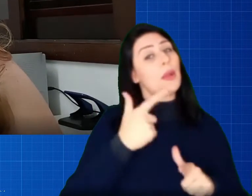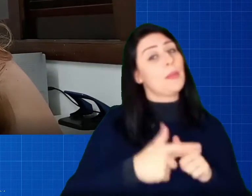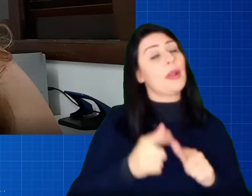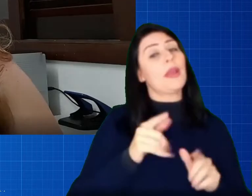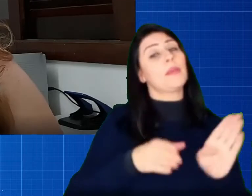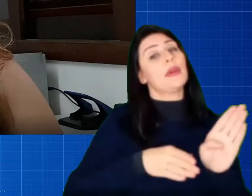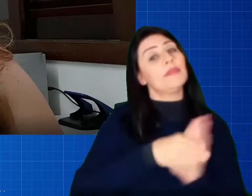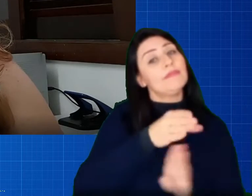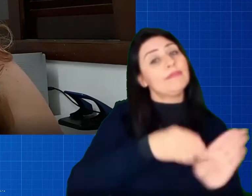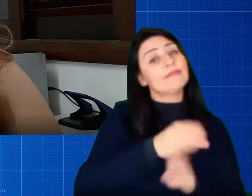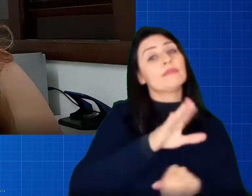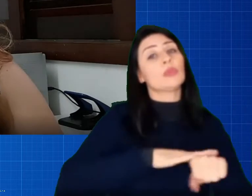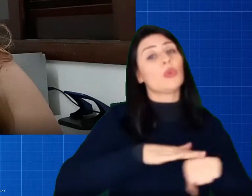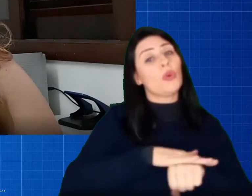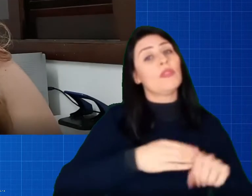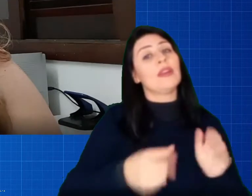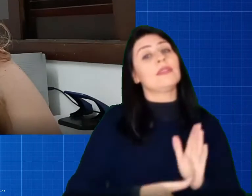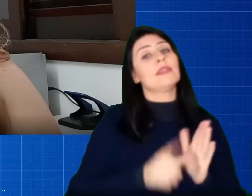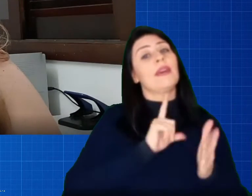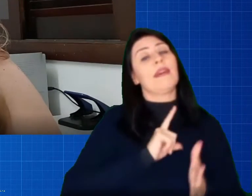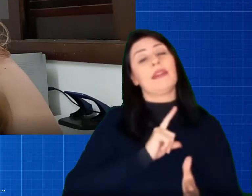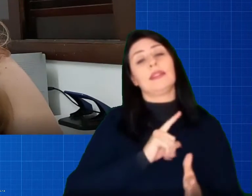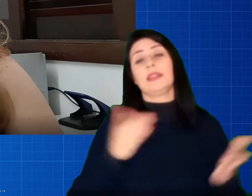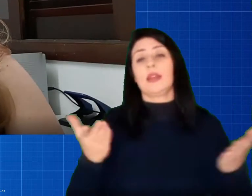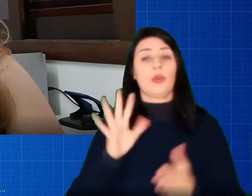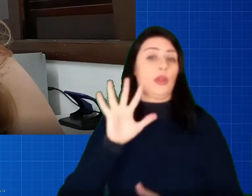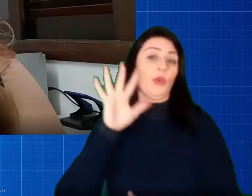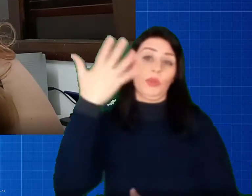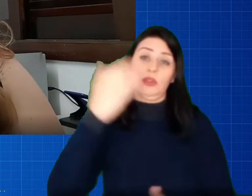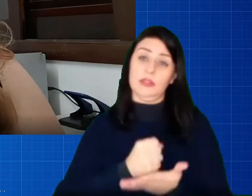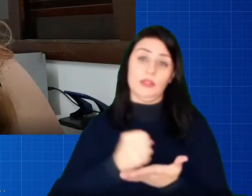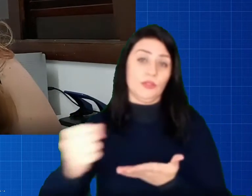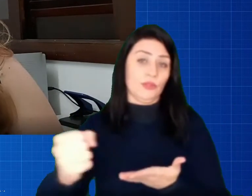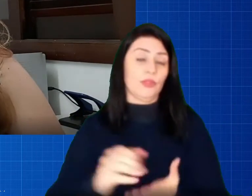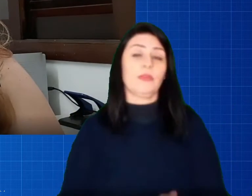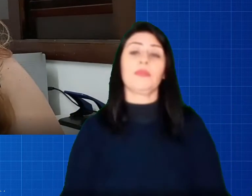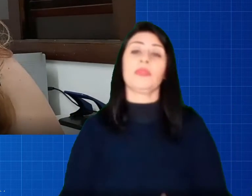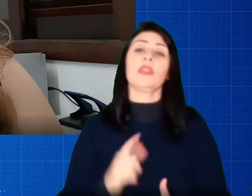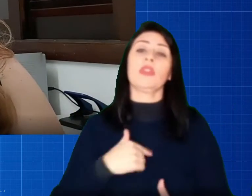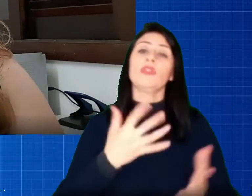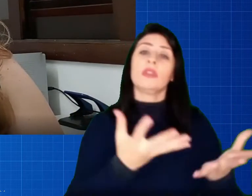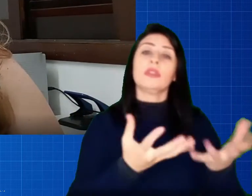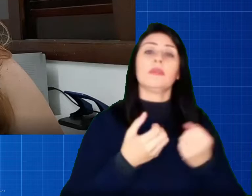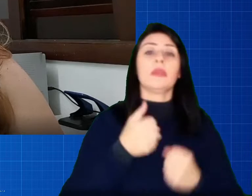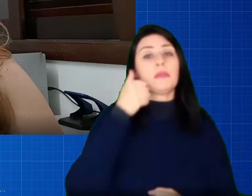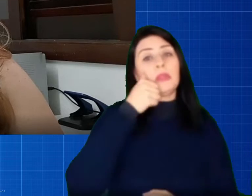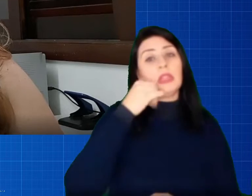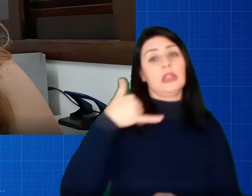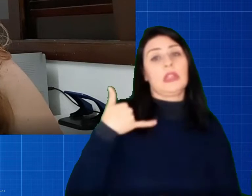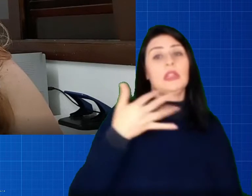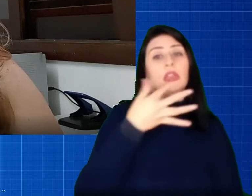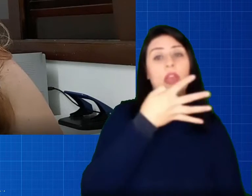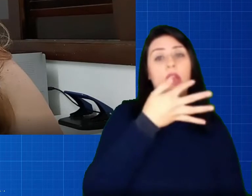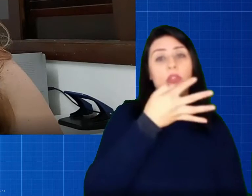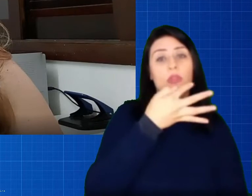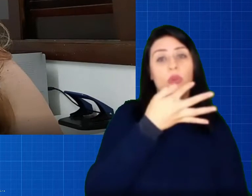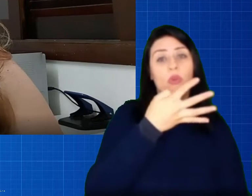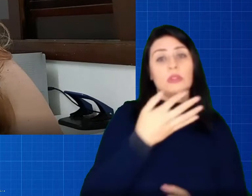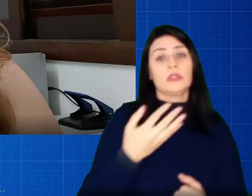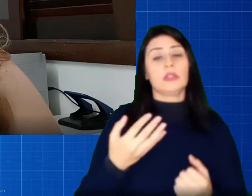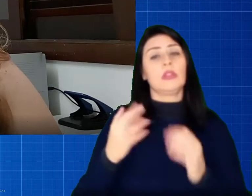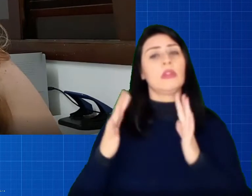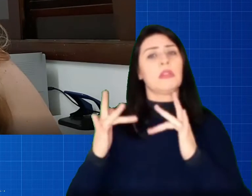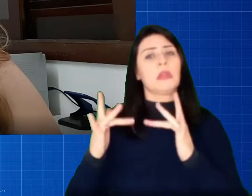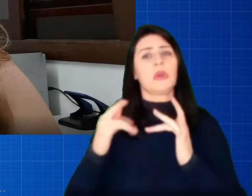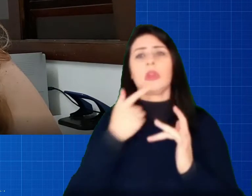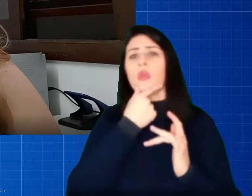um pouco de conversa, não foi o que aconteceu. Eu já recebi meninas de 14 anos namorando homens